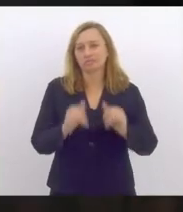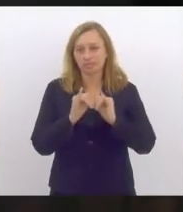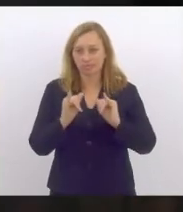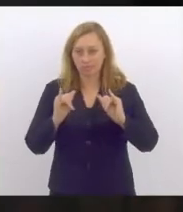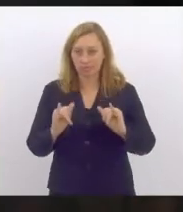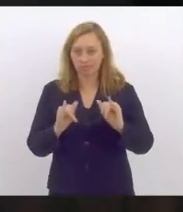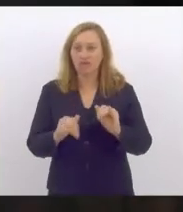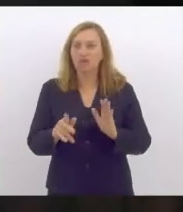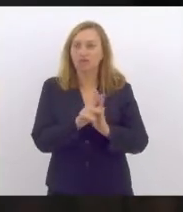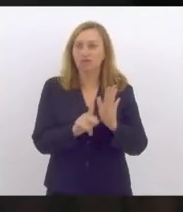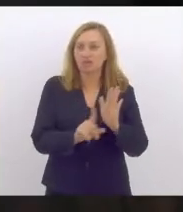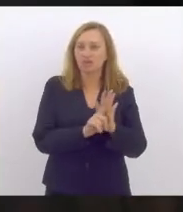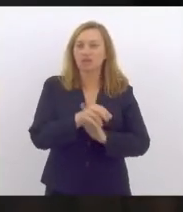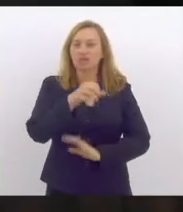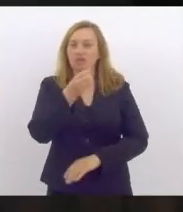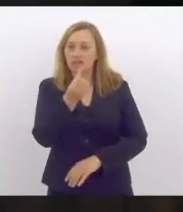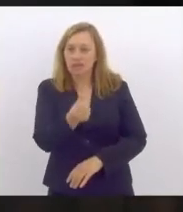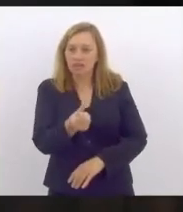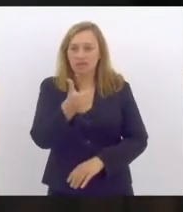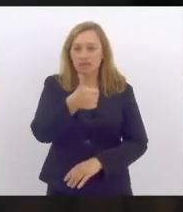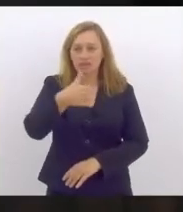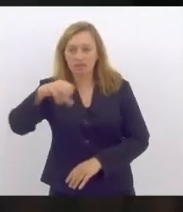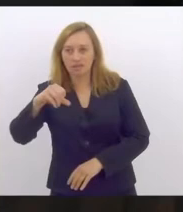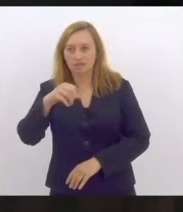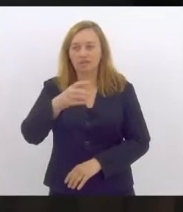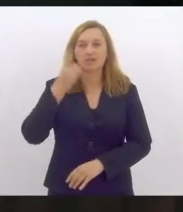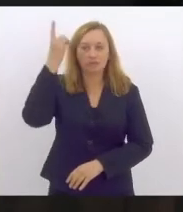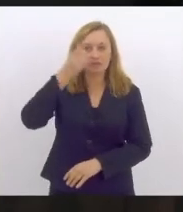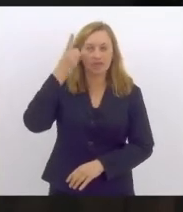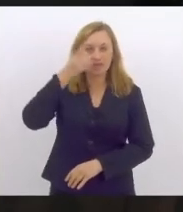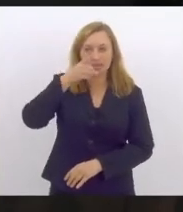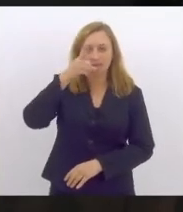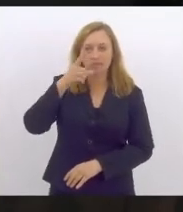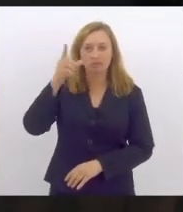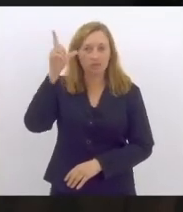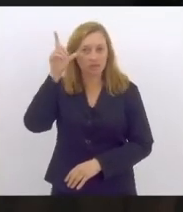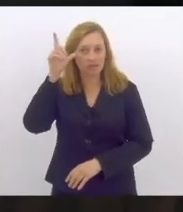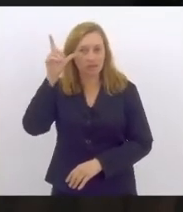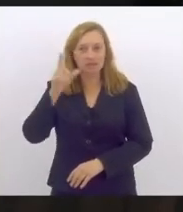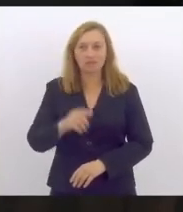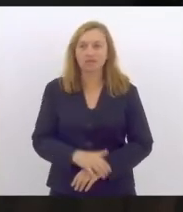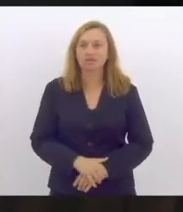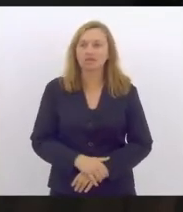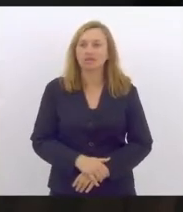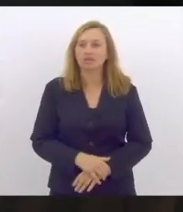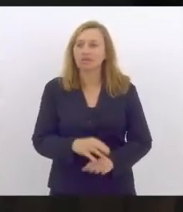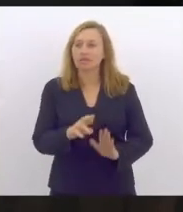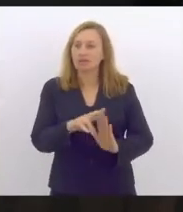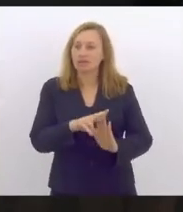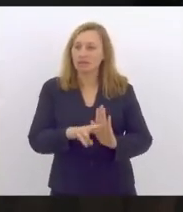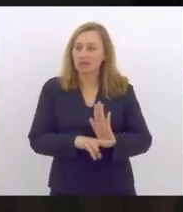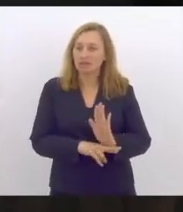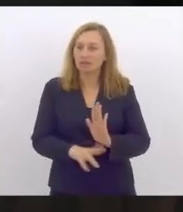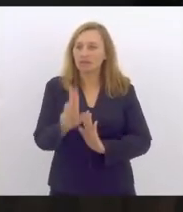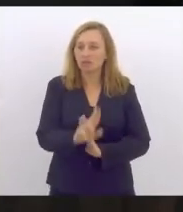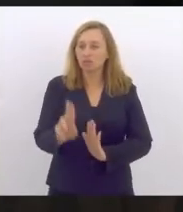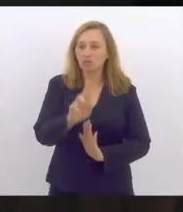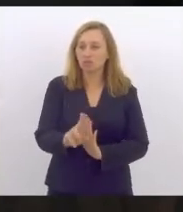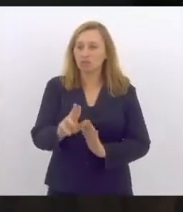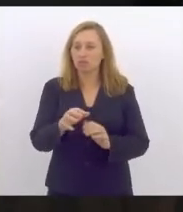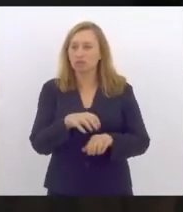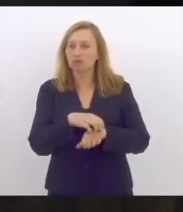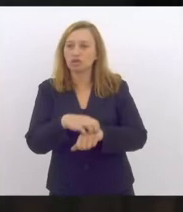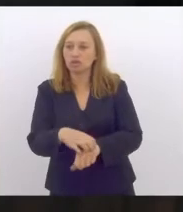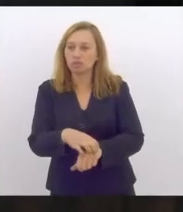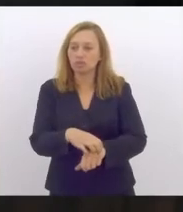Anuncio. Projeto de lei 619, de autoria da deputada Lucinha, que disponibiliza, disciplina, uso de transporte dos